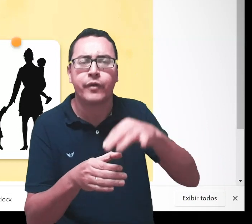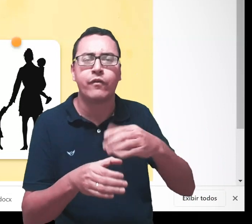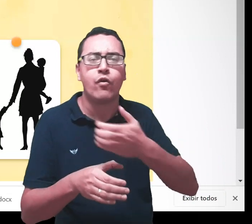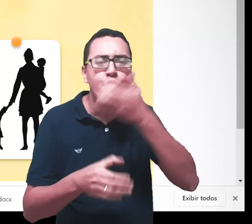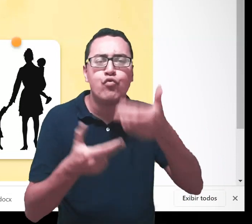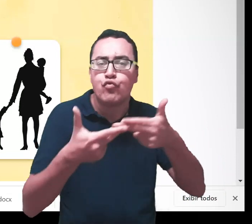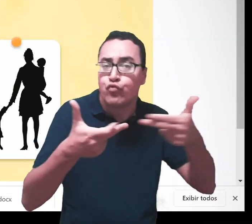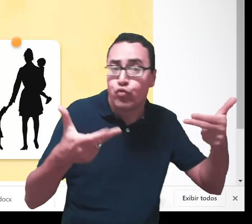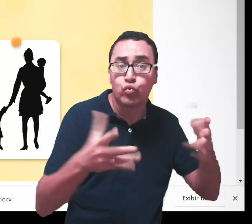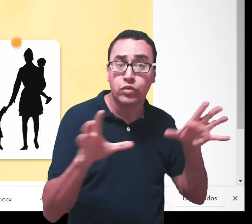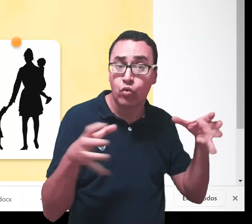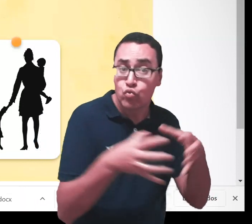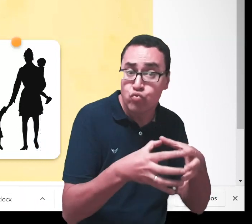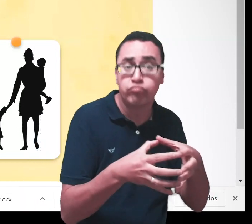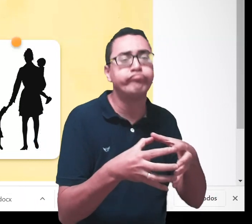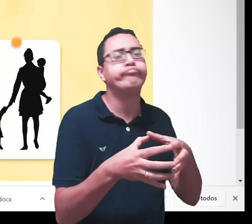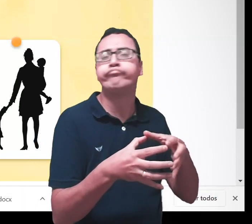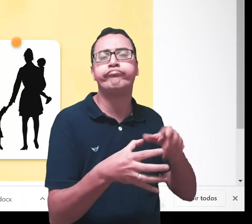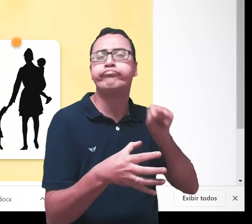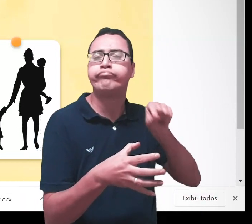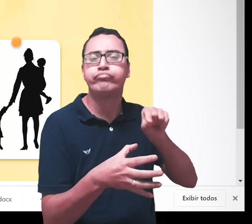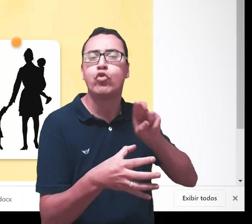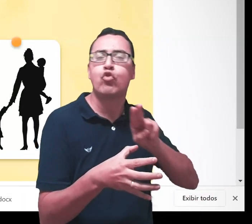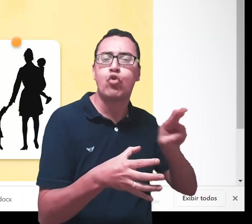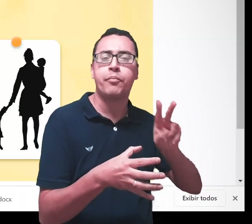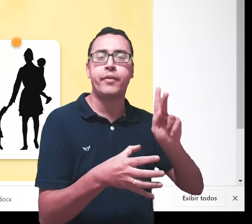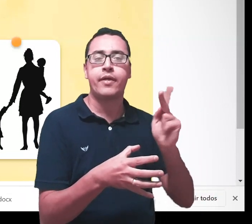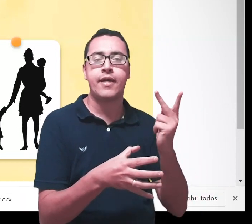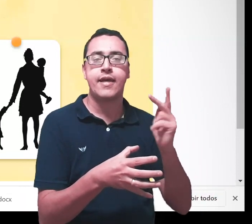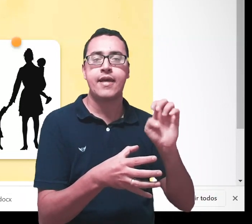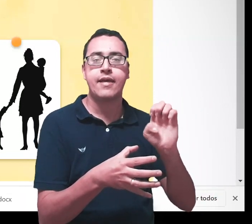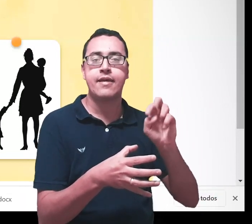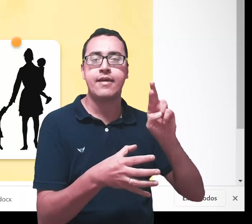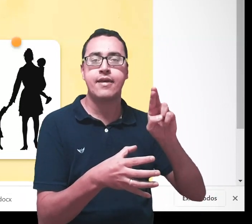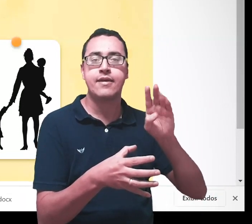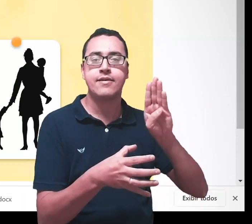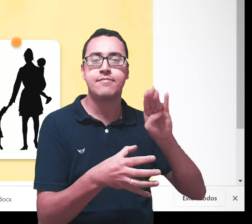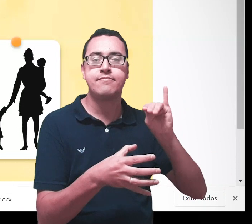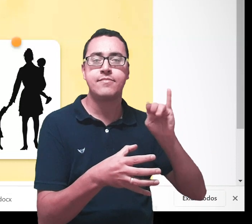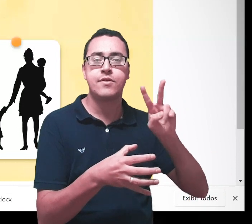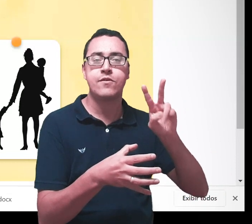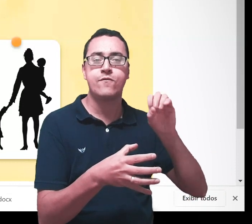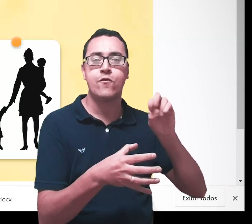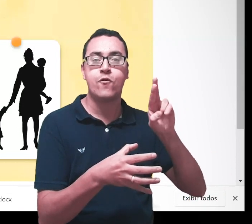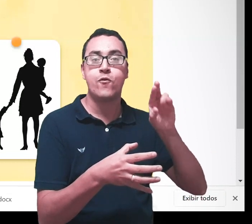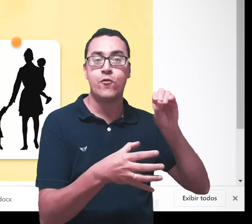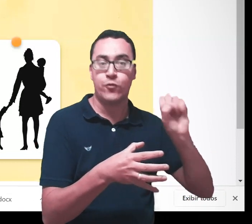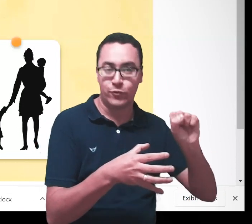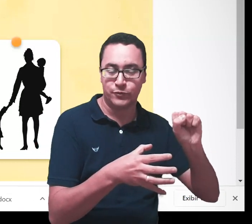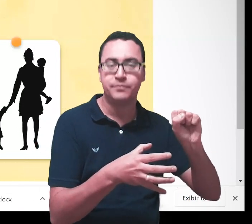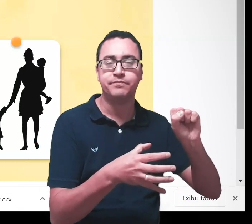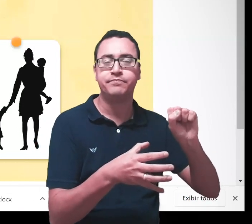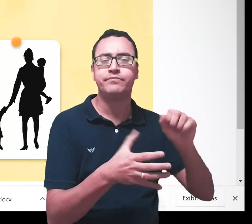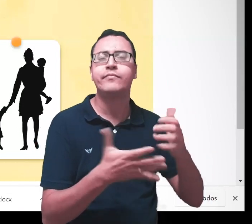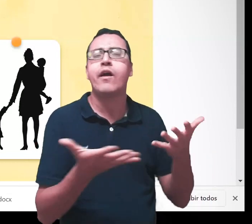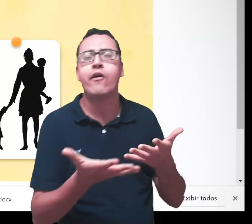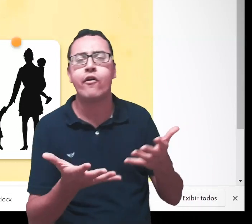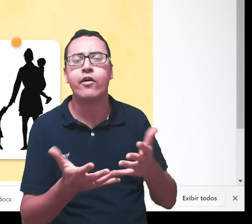frutas, são chamados de herbívoros. E carnívoros, lembra o